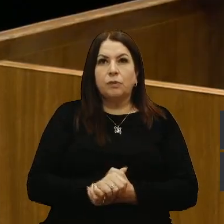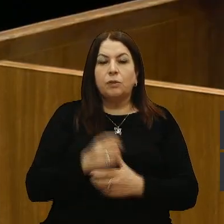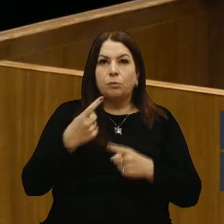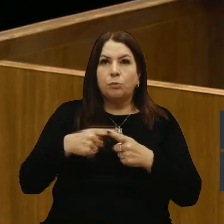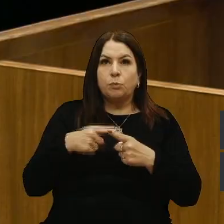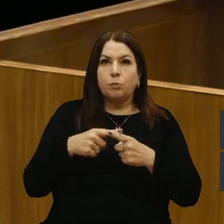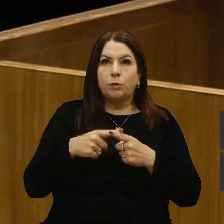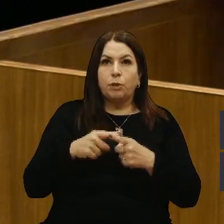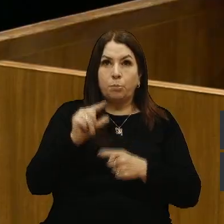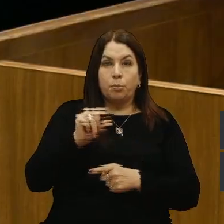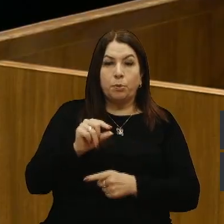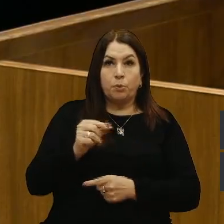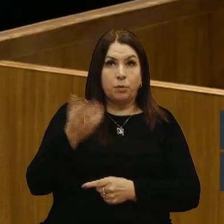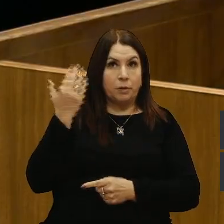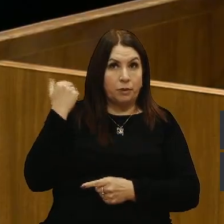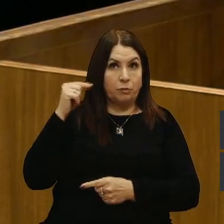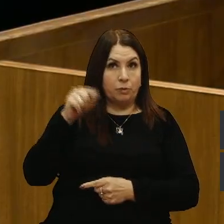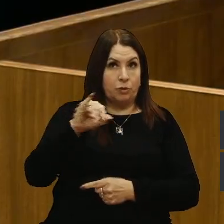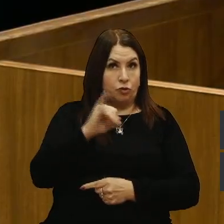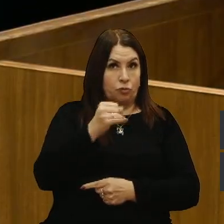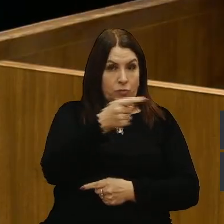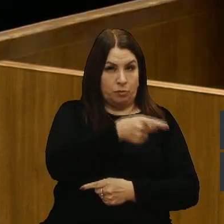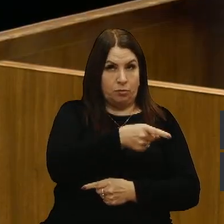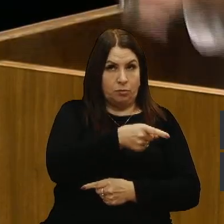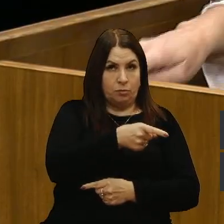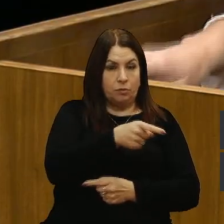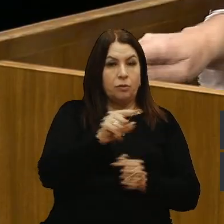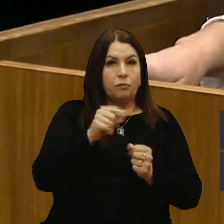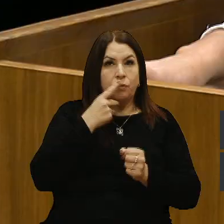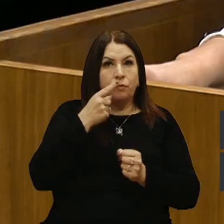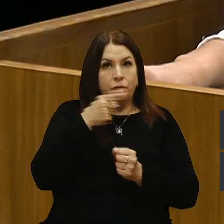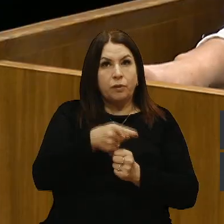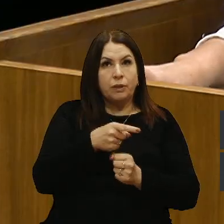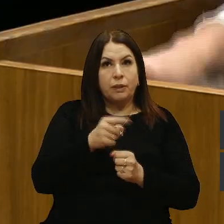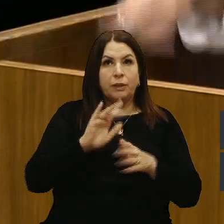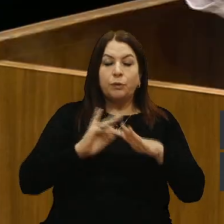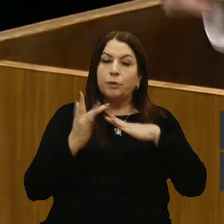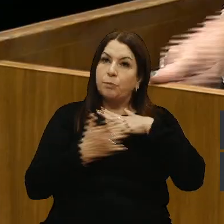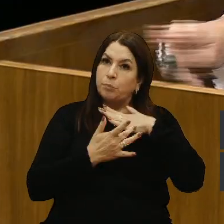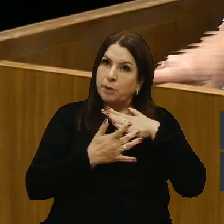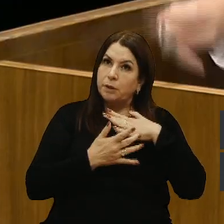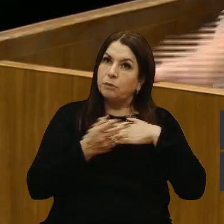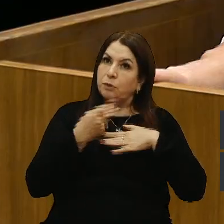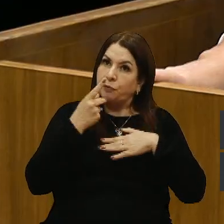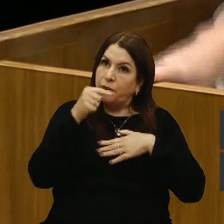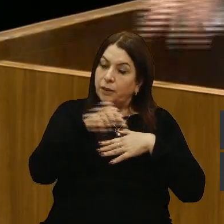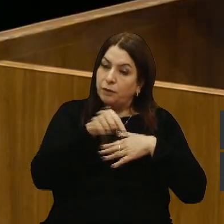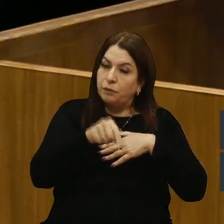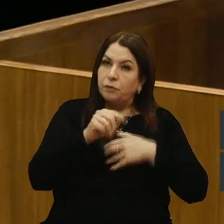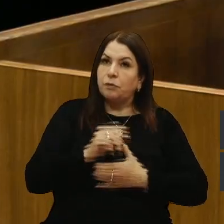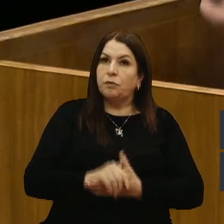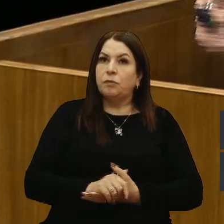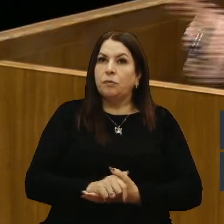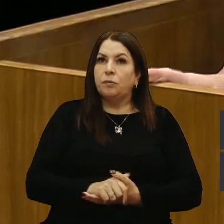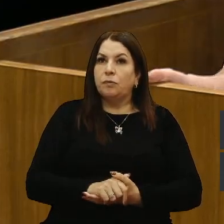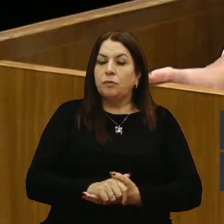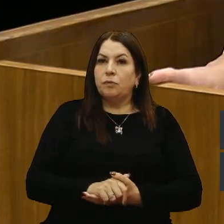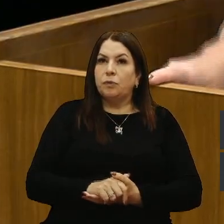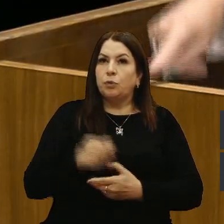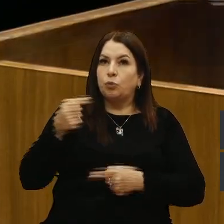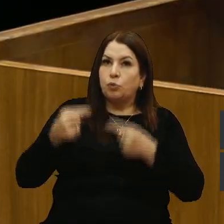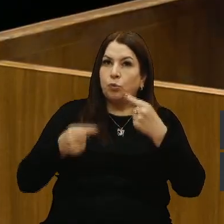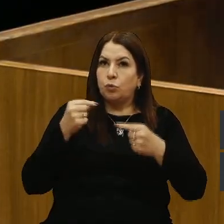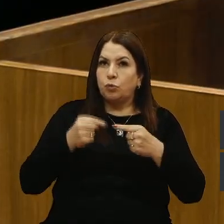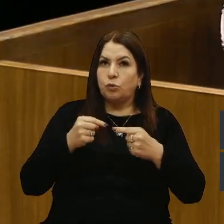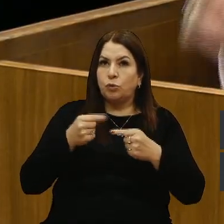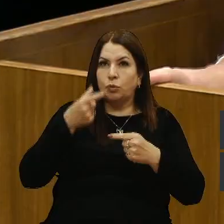há pouco não, em janeiro, foi falado na imprensa, e eu quero dizer aqui, que eu discuti na